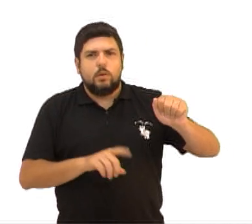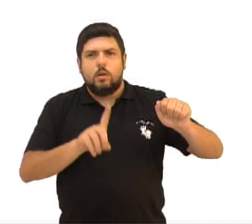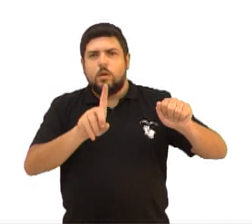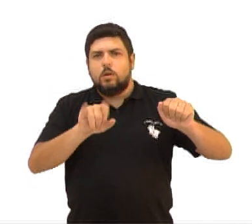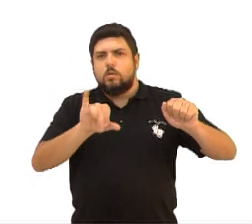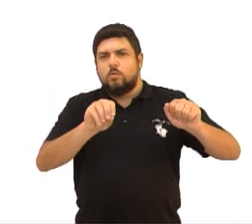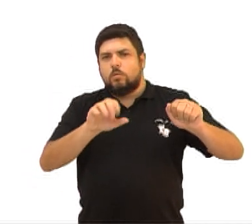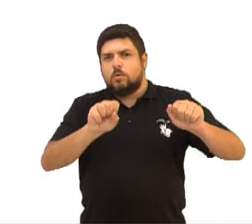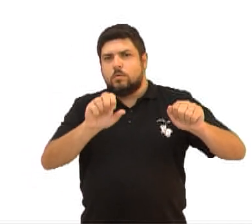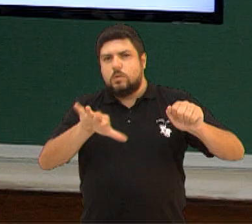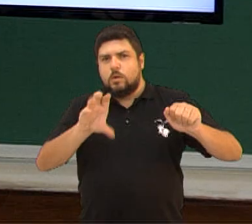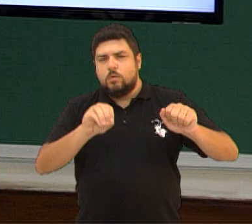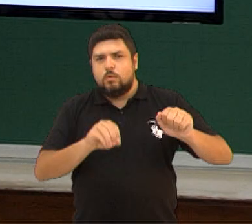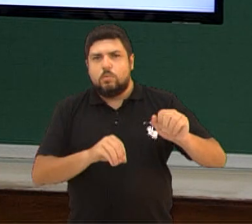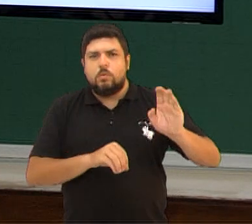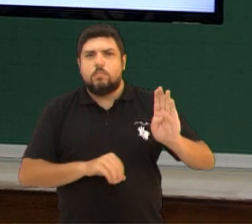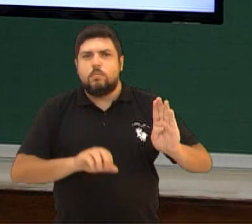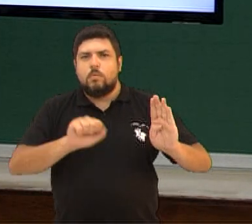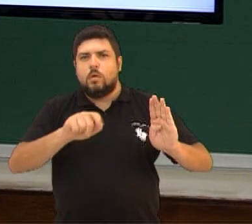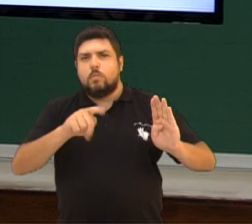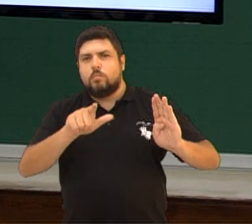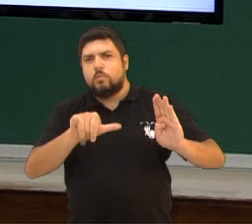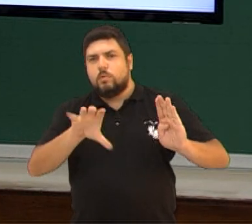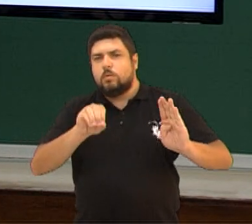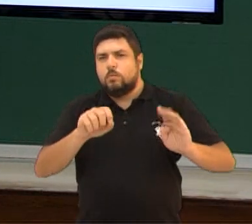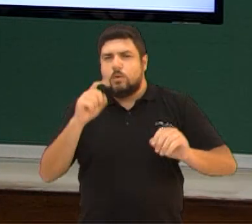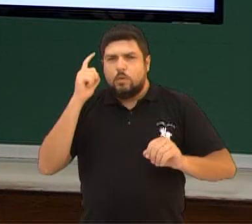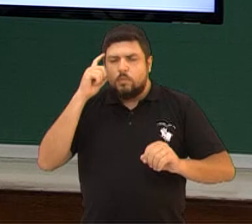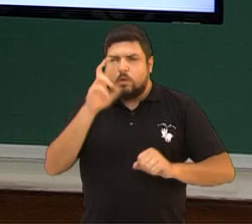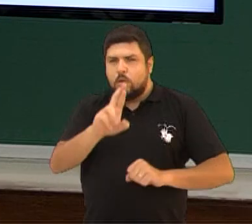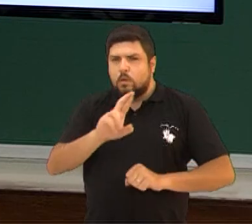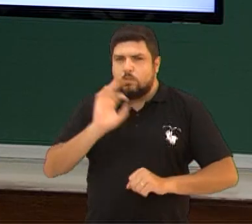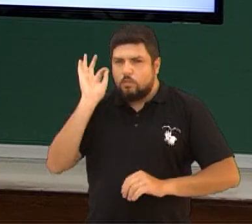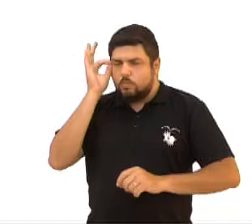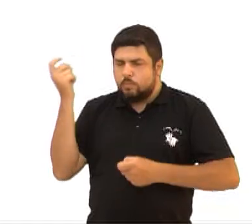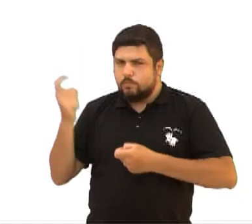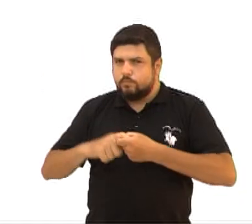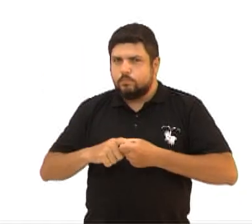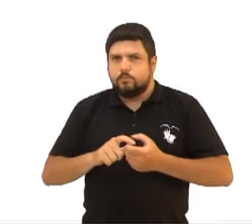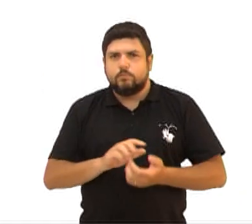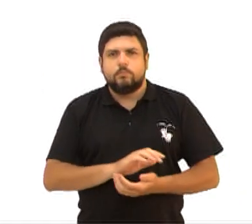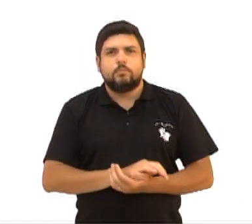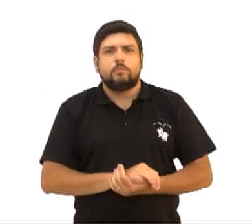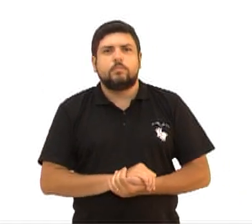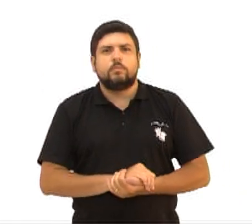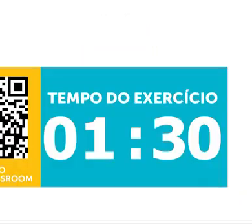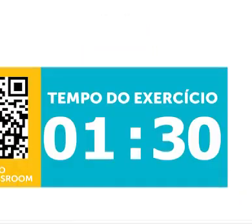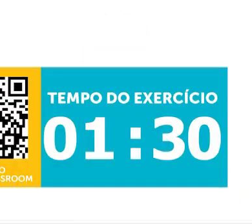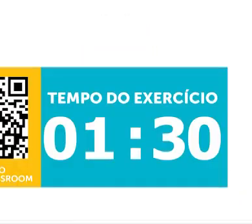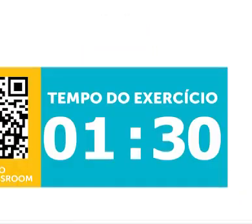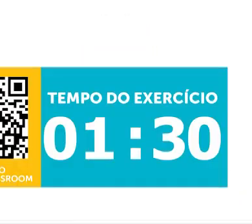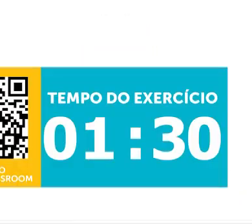dionisíaco ou apolíneo? Pensem, respondam e já voltamos.